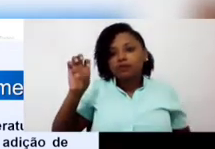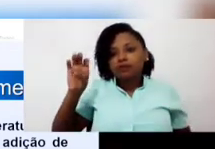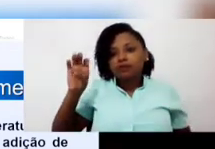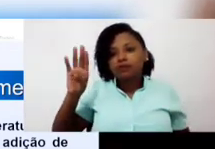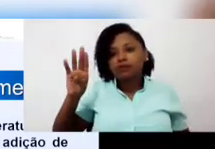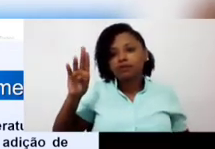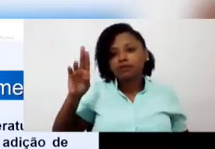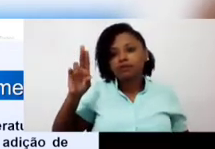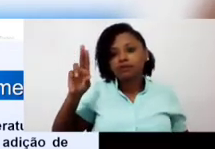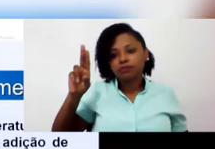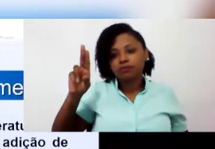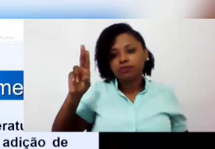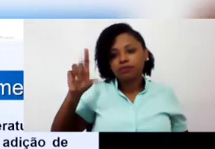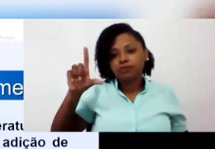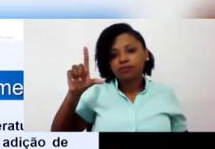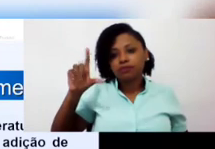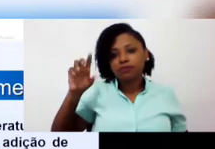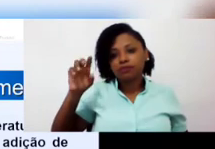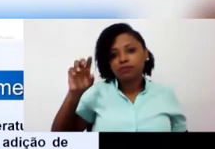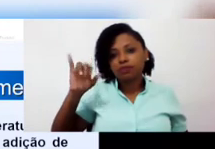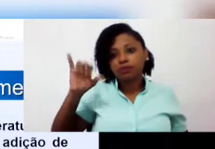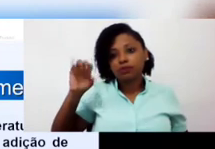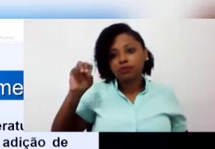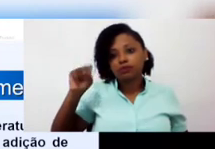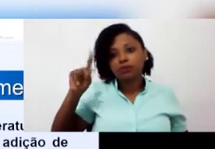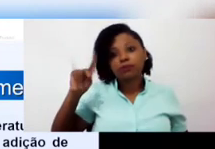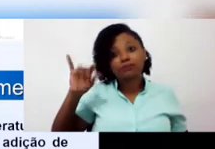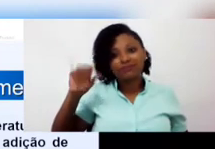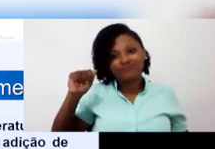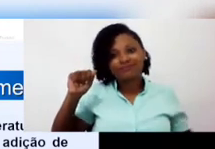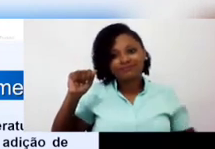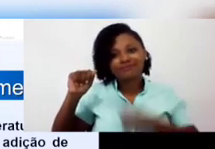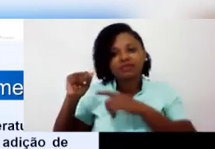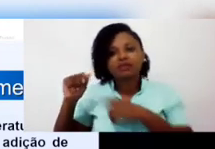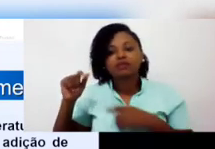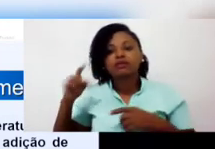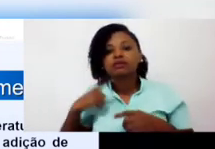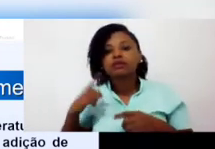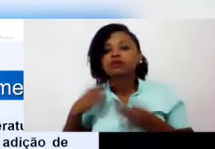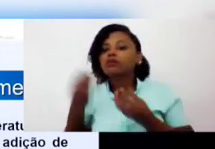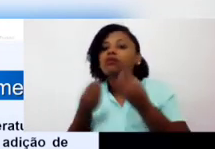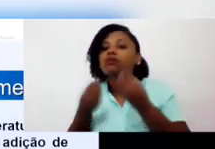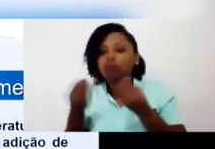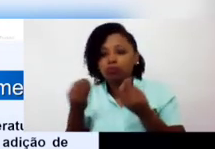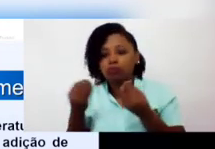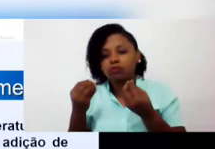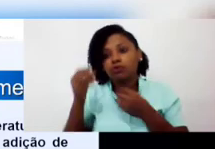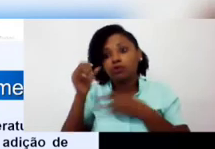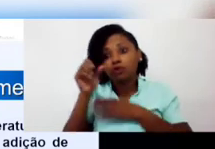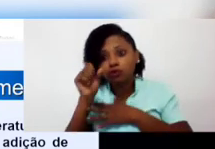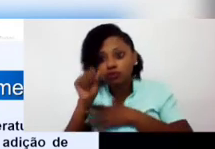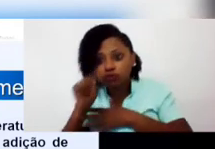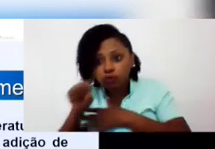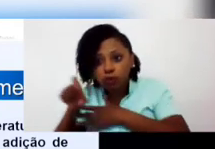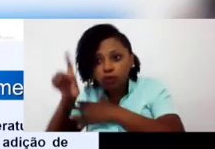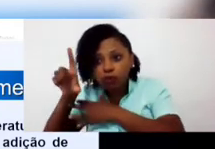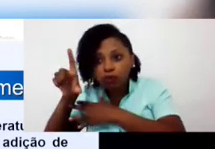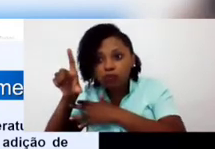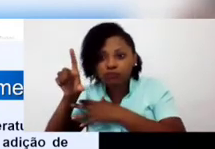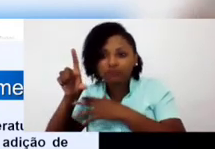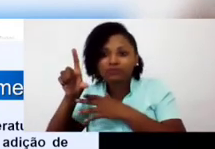Ebulioscopia ou ebuliometria. Estuda o aumento na temperatura de ebulição do solvente pela adição de um soluto não